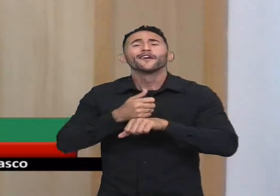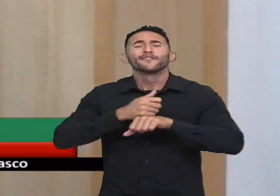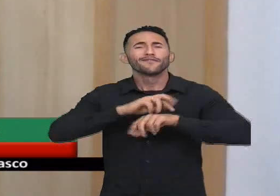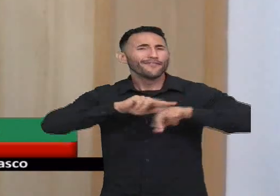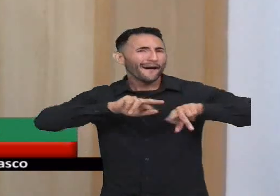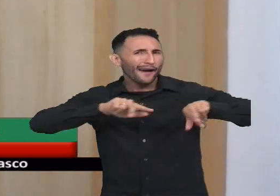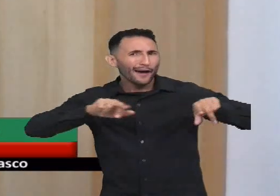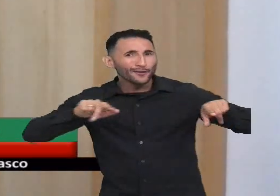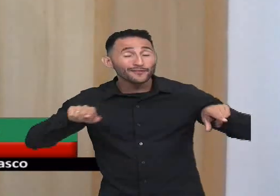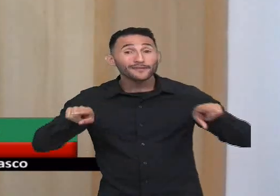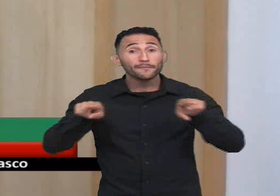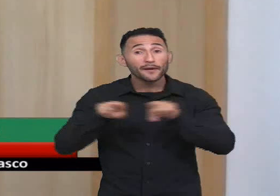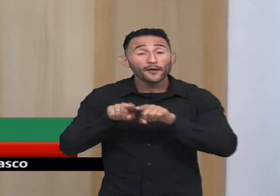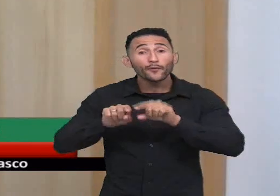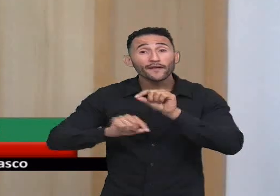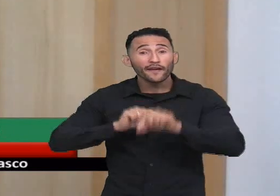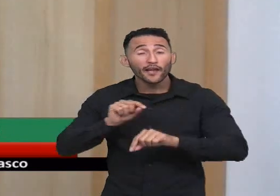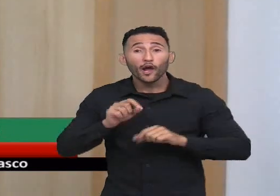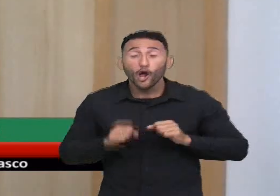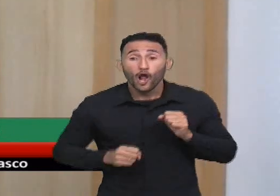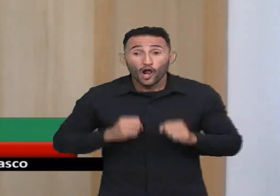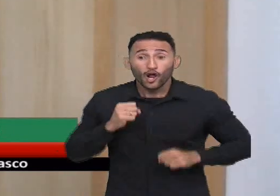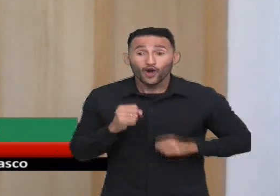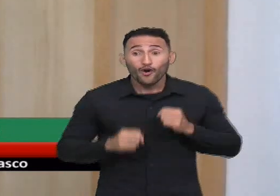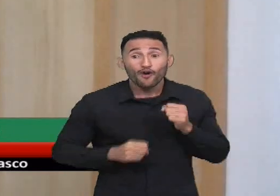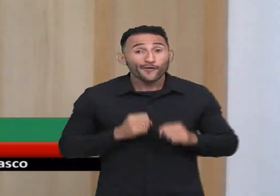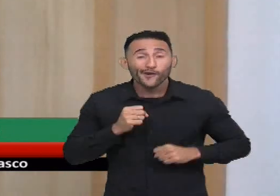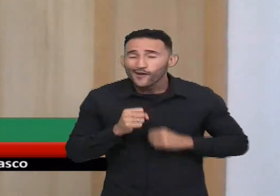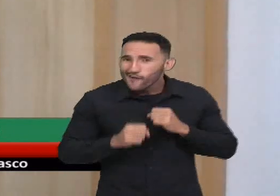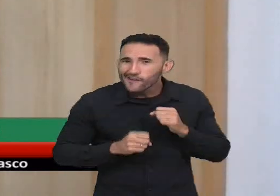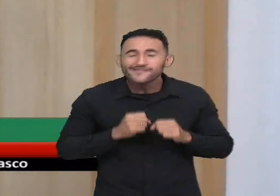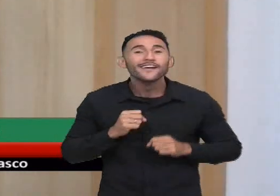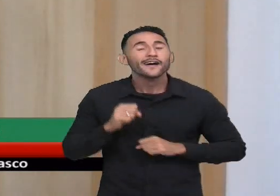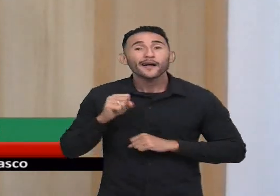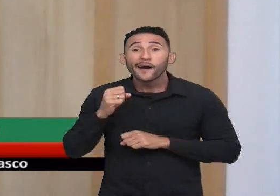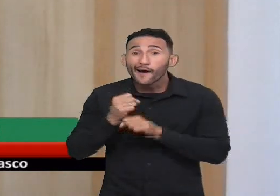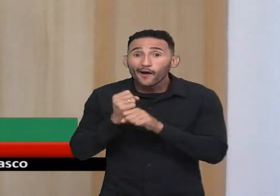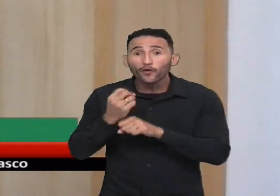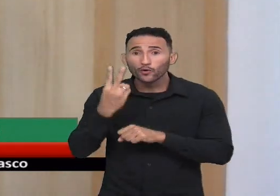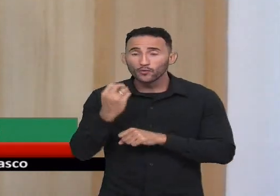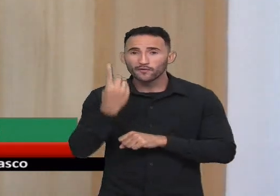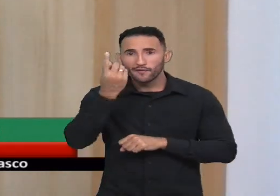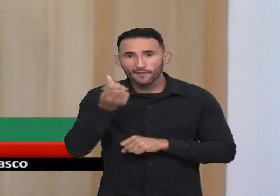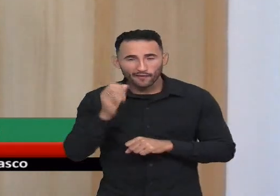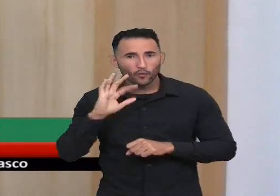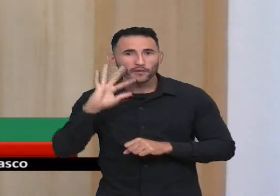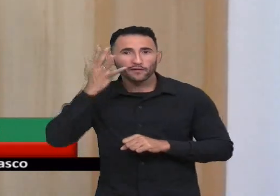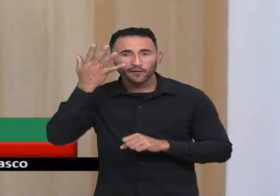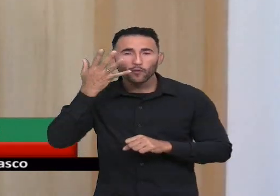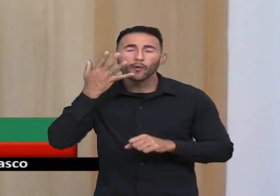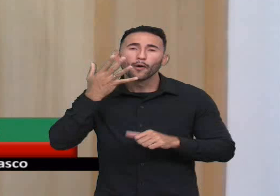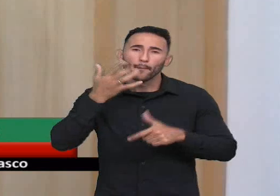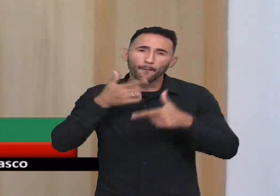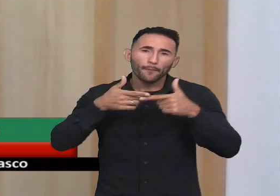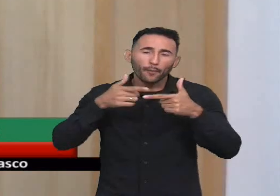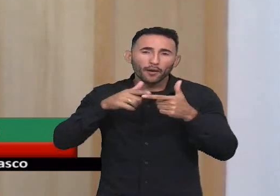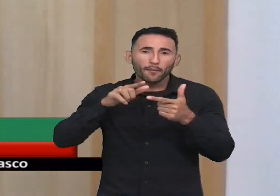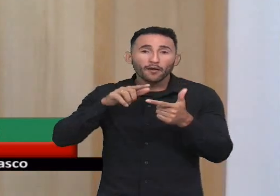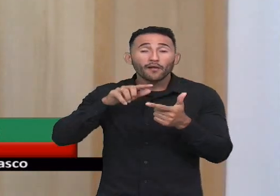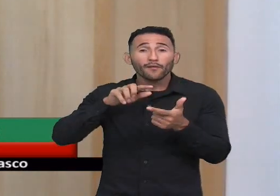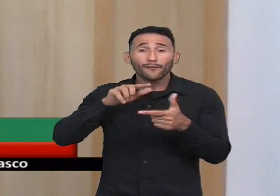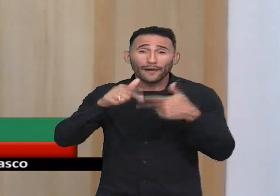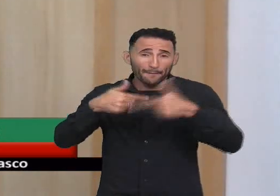E também ele corre muito. Em 2016, infelizmente, ele sofreu um acidente de trabalho, onde teve a sua mão